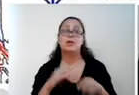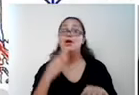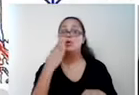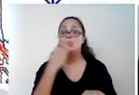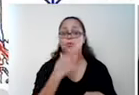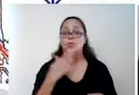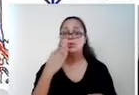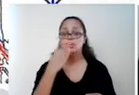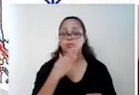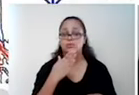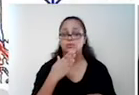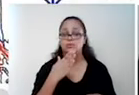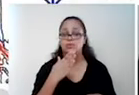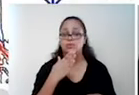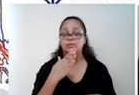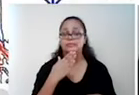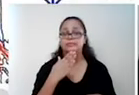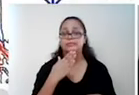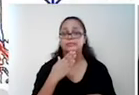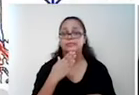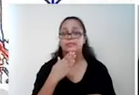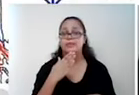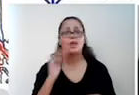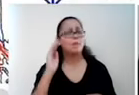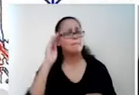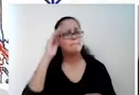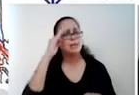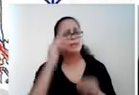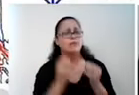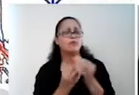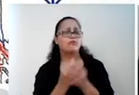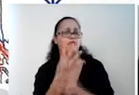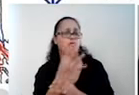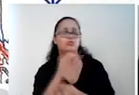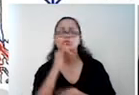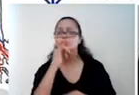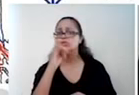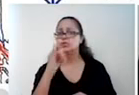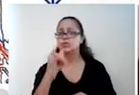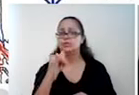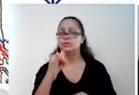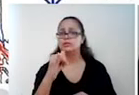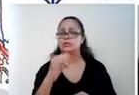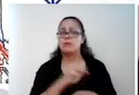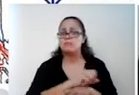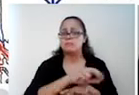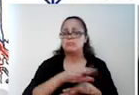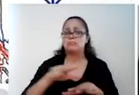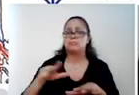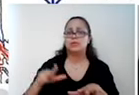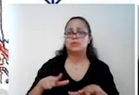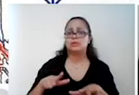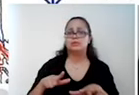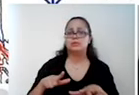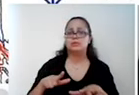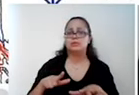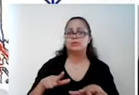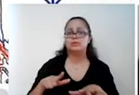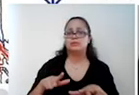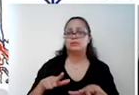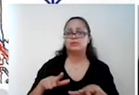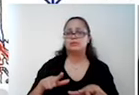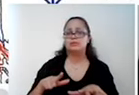citei anteriormente, o açúcar é a principal fonte de energia para a maioria dos seres vivos e para a planta, inclusive.